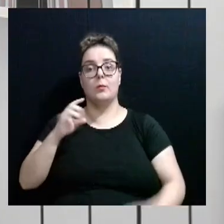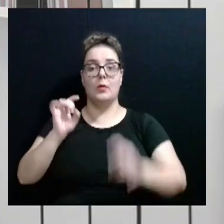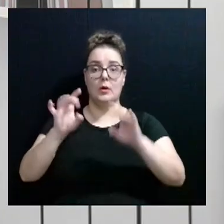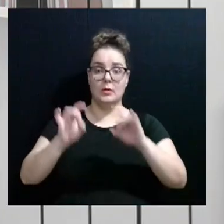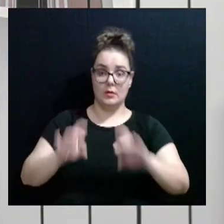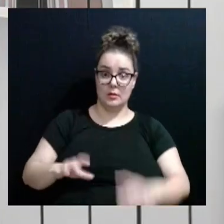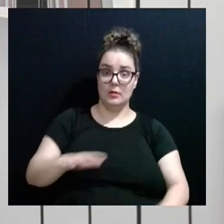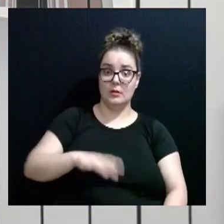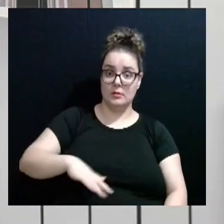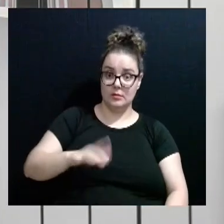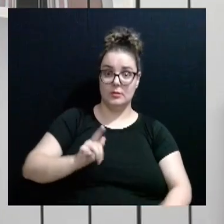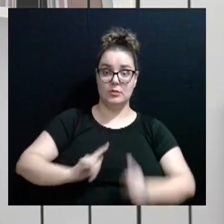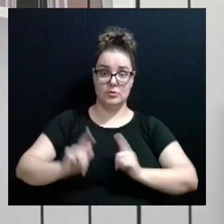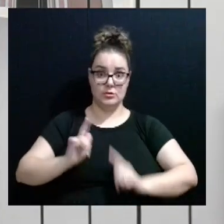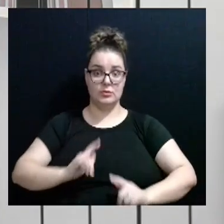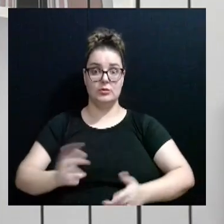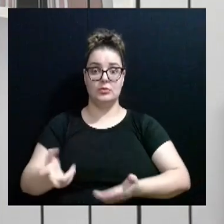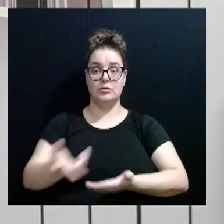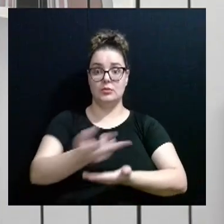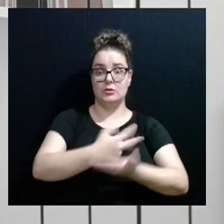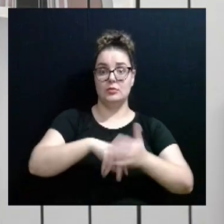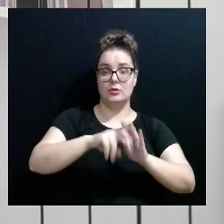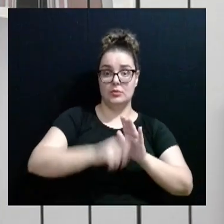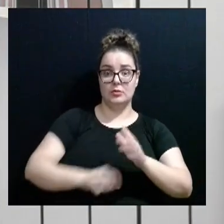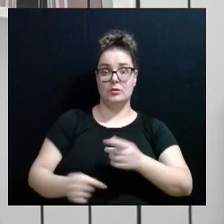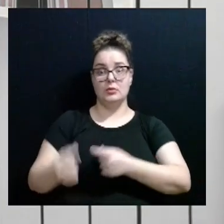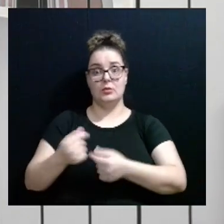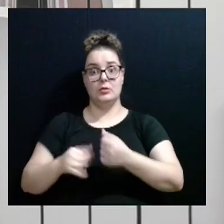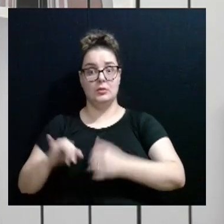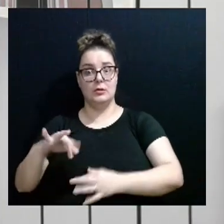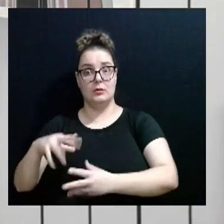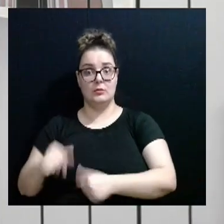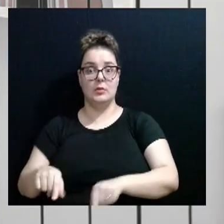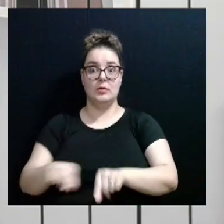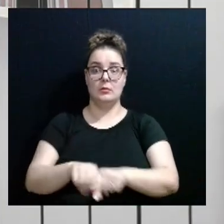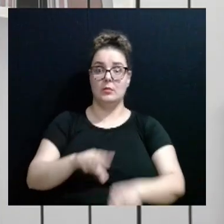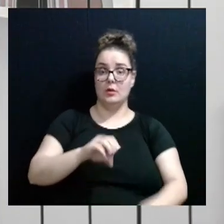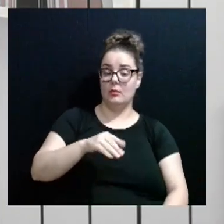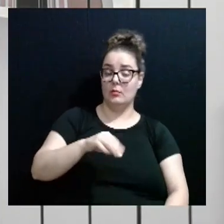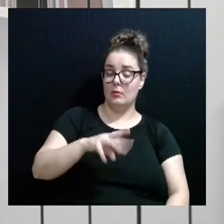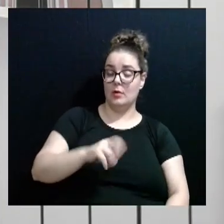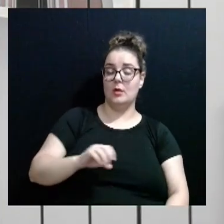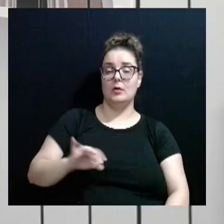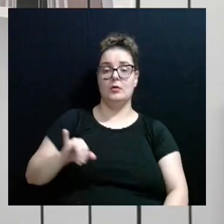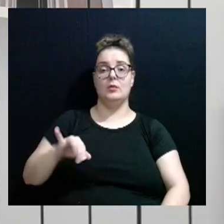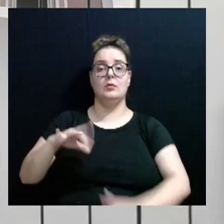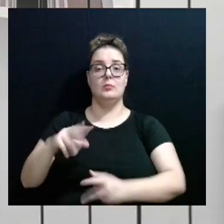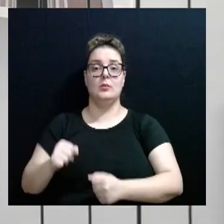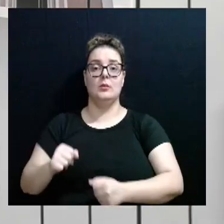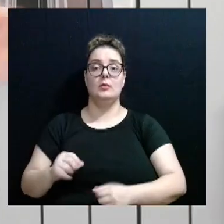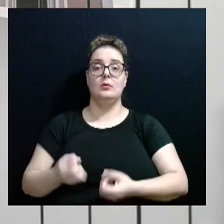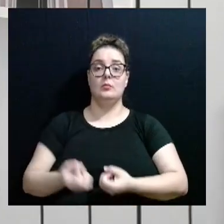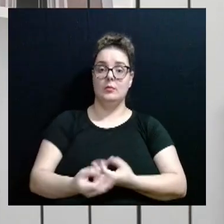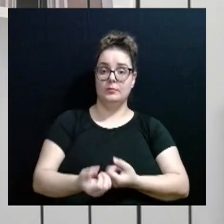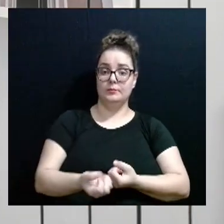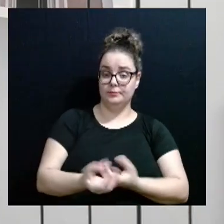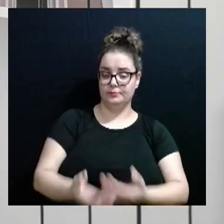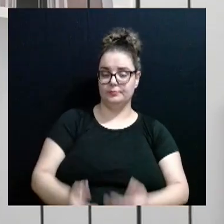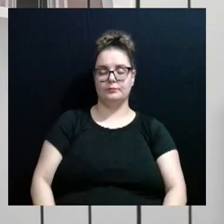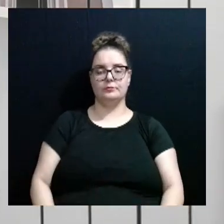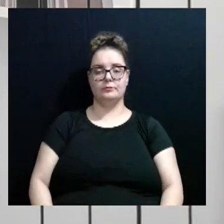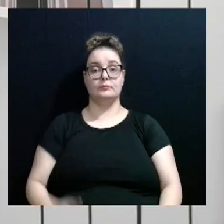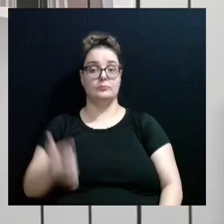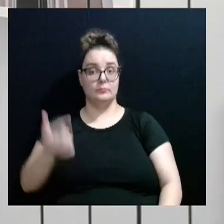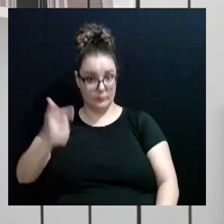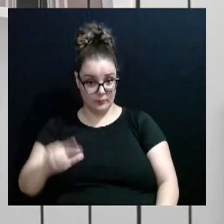em gestão tributária, negócios internacionais e comércio exterior, pelas informações. Bom, a gente segue aqui com o